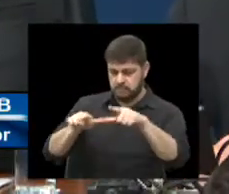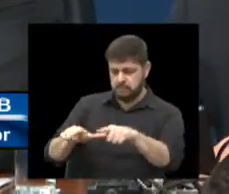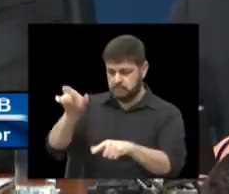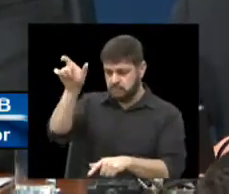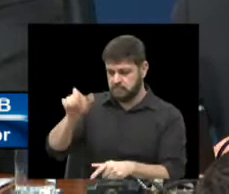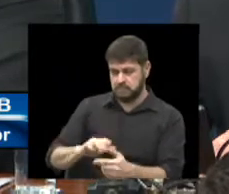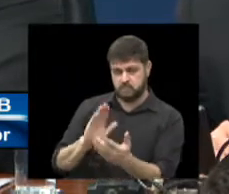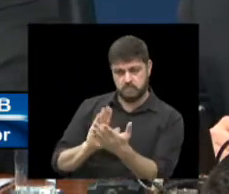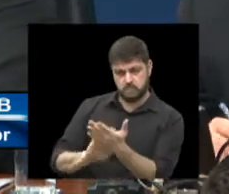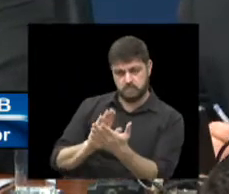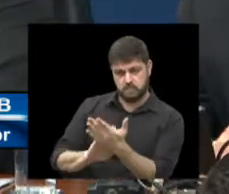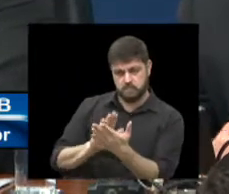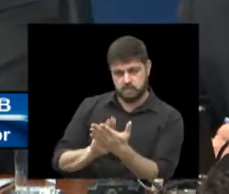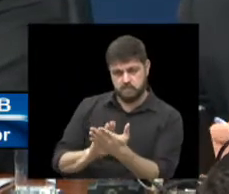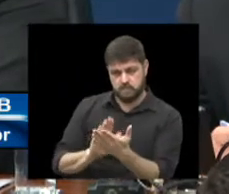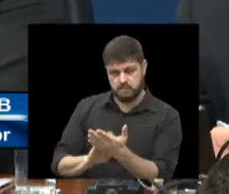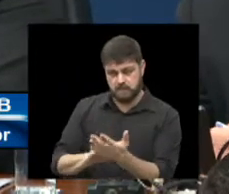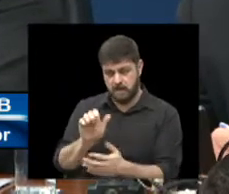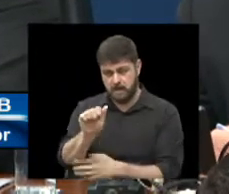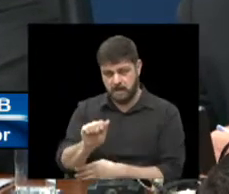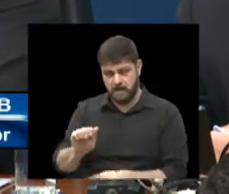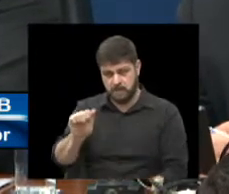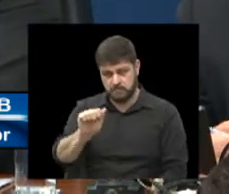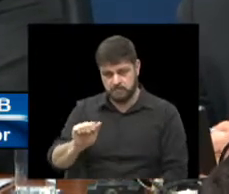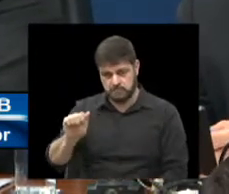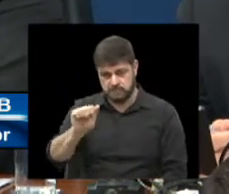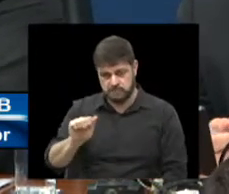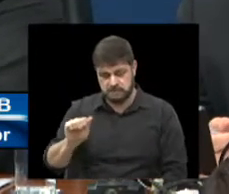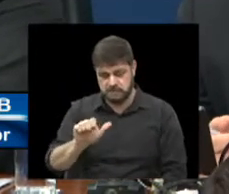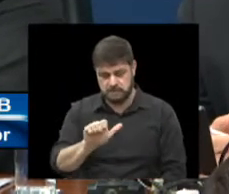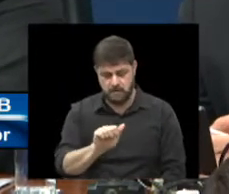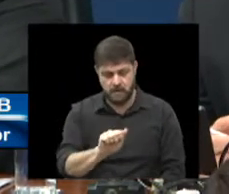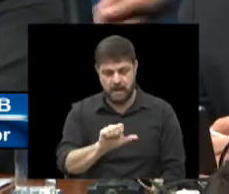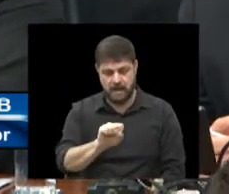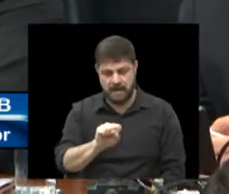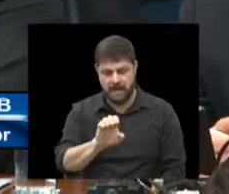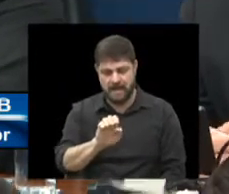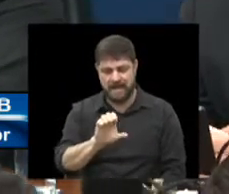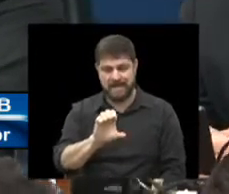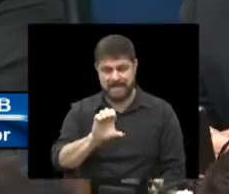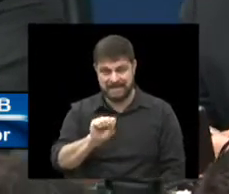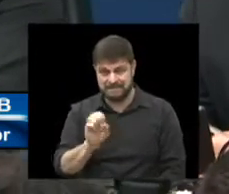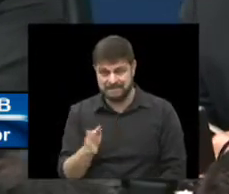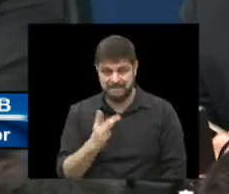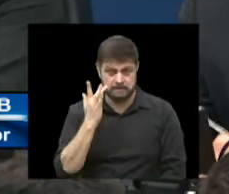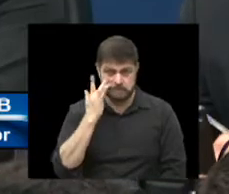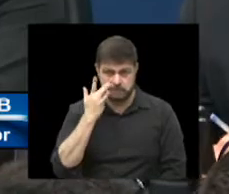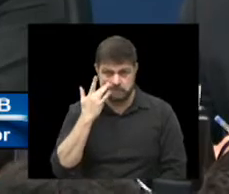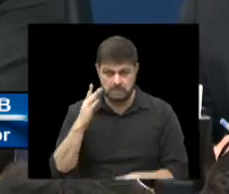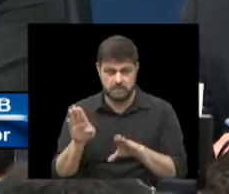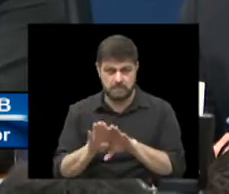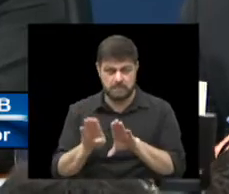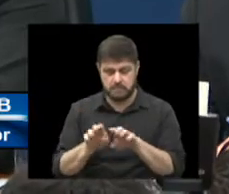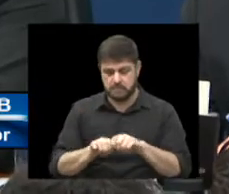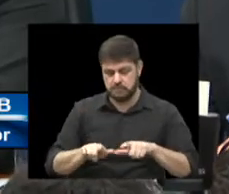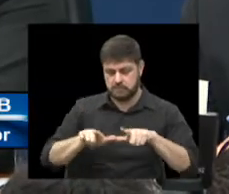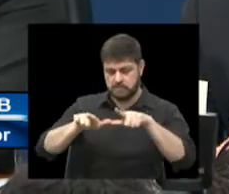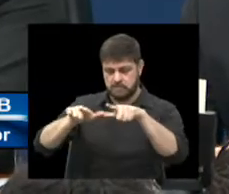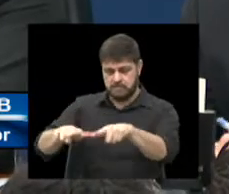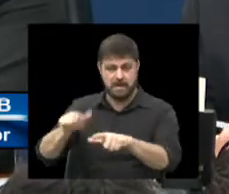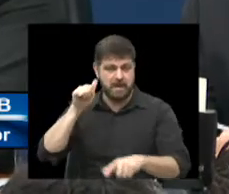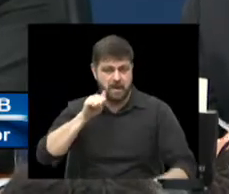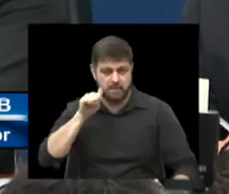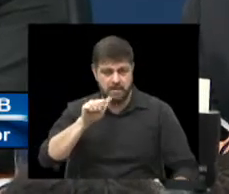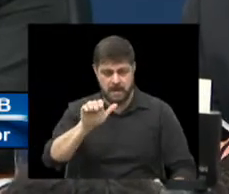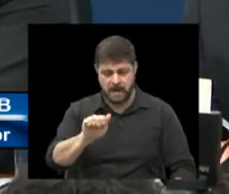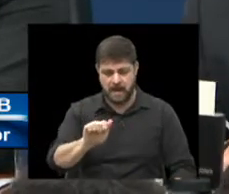honra ao mérito à Associação Ases de Ouro e de diploma de mérito Ana Neri a